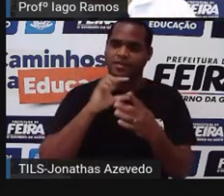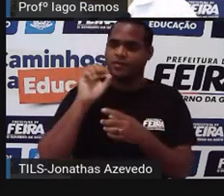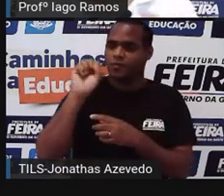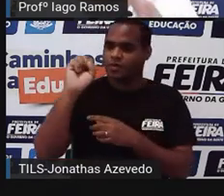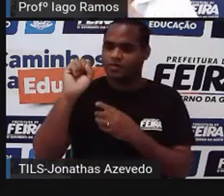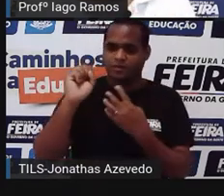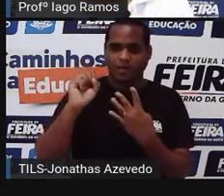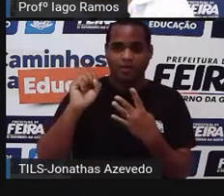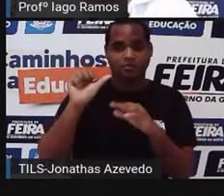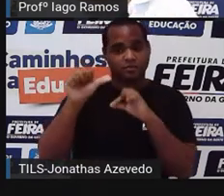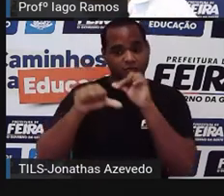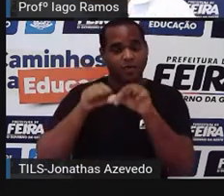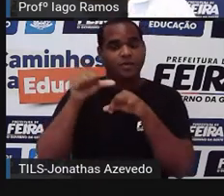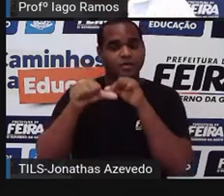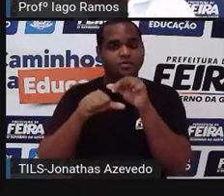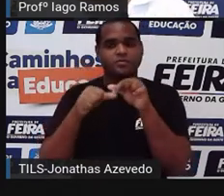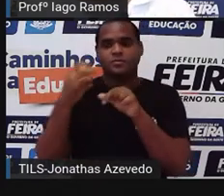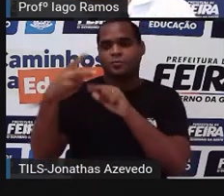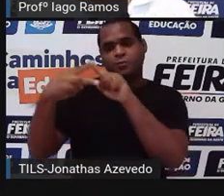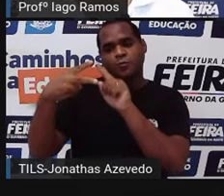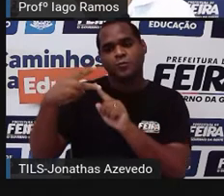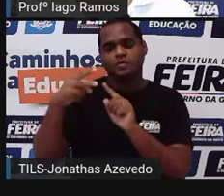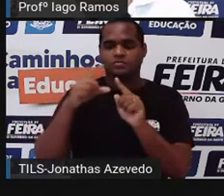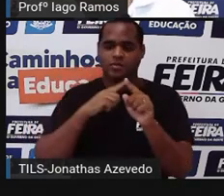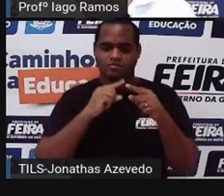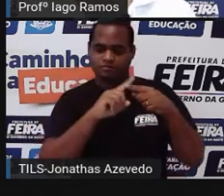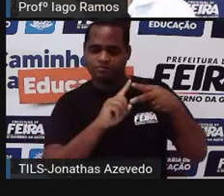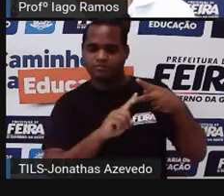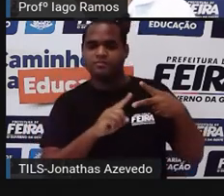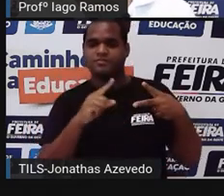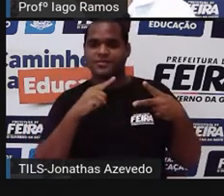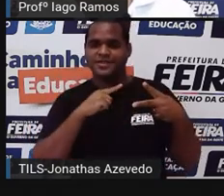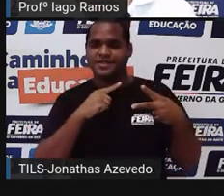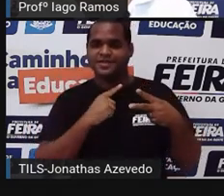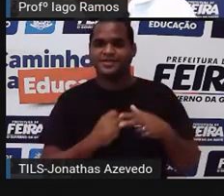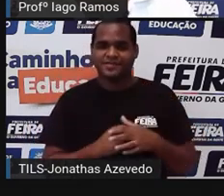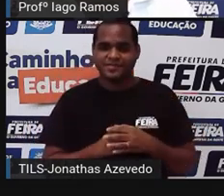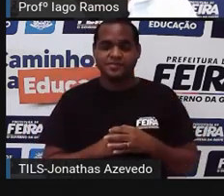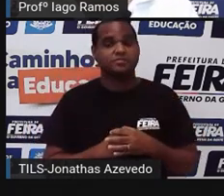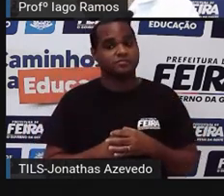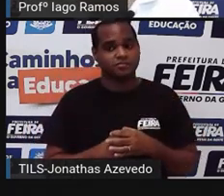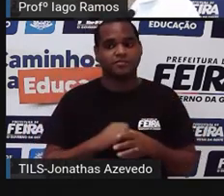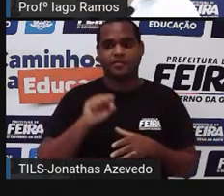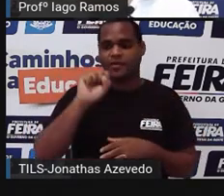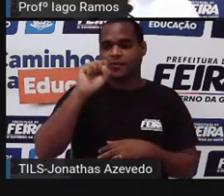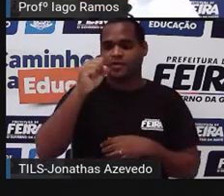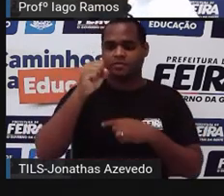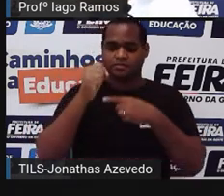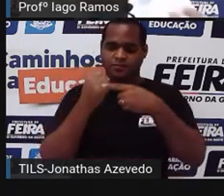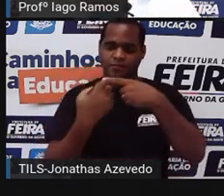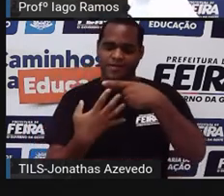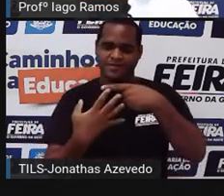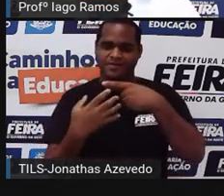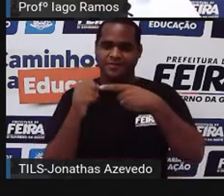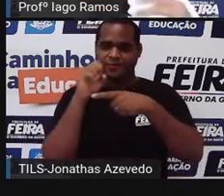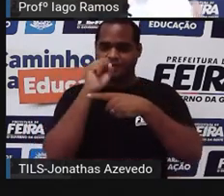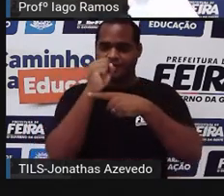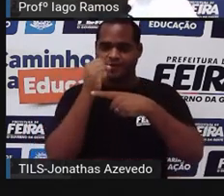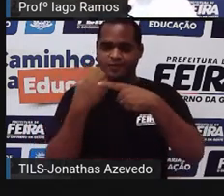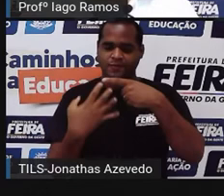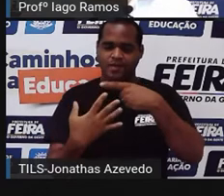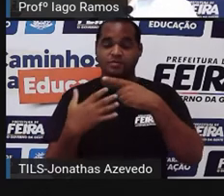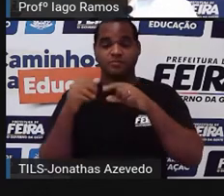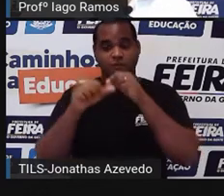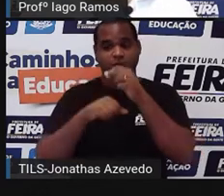para quatro nas duas ali E aí a gente vê que oito para quatro é 8 dividido por